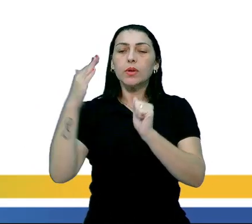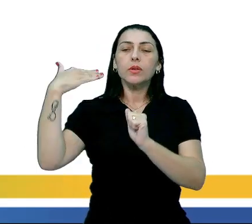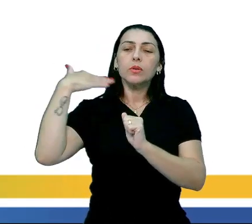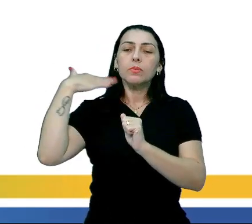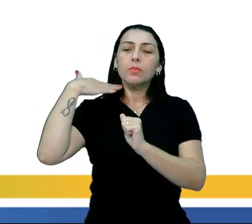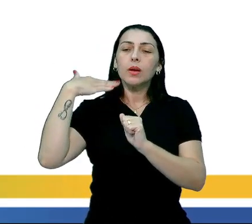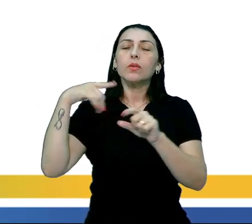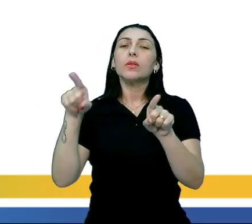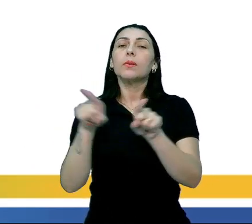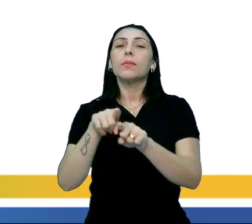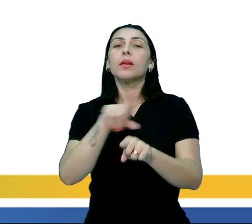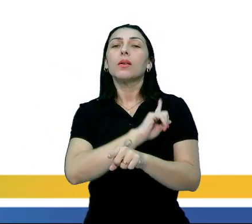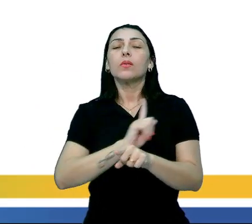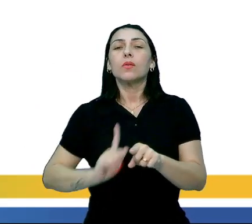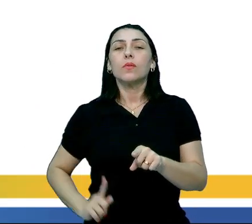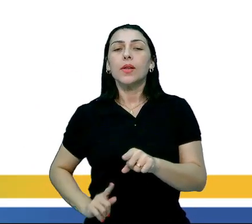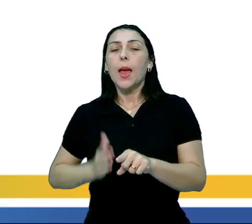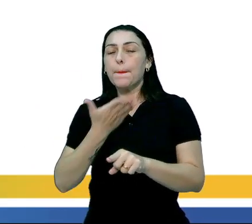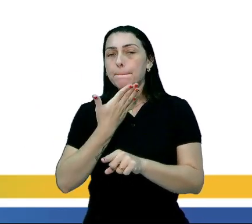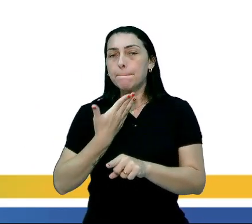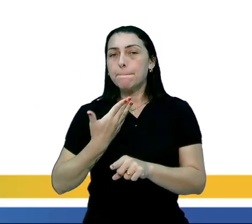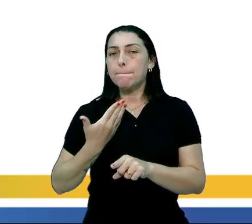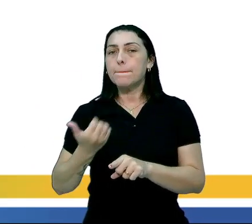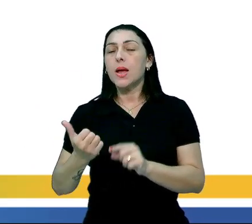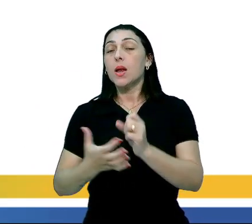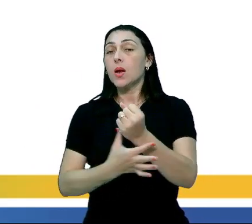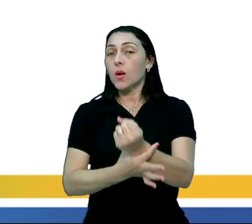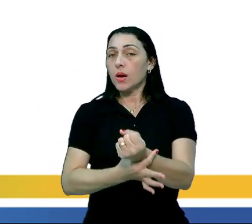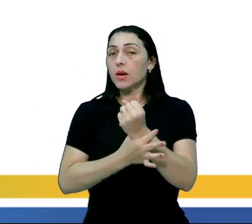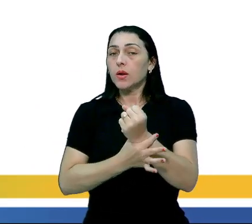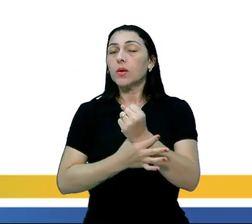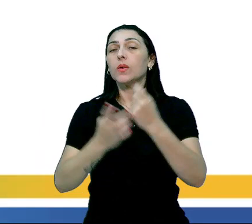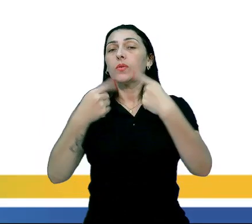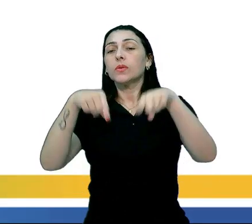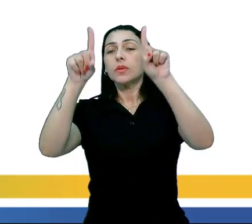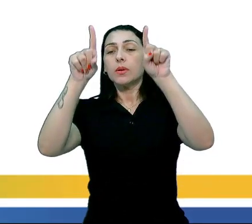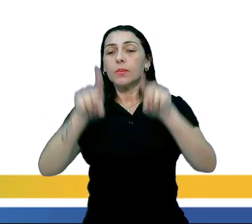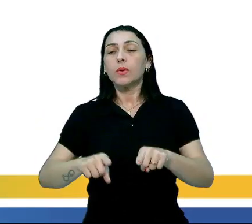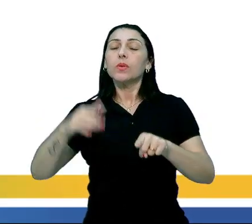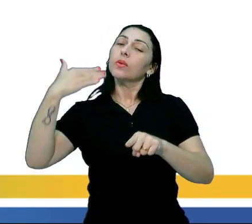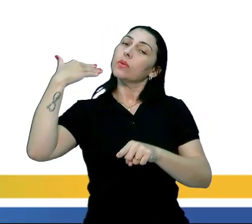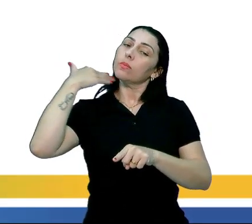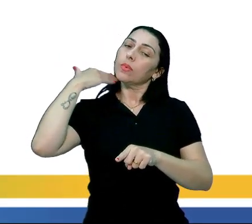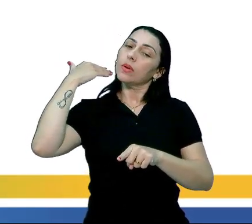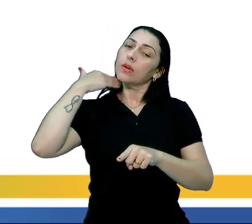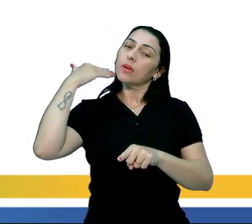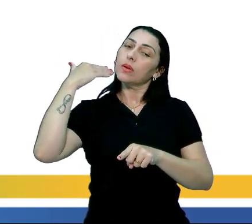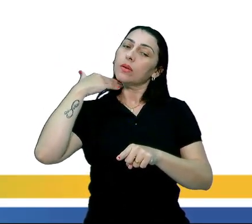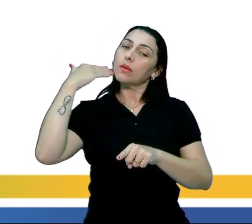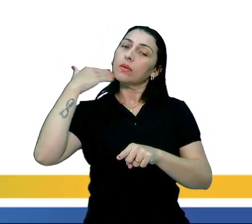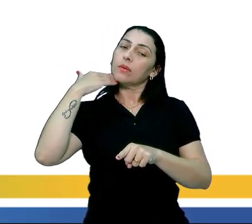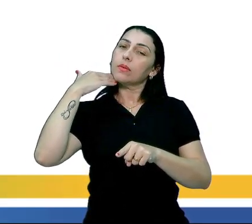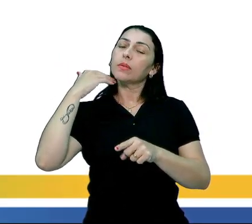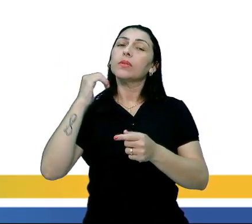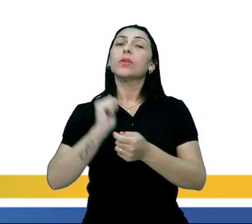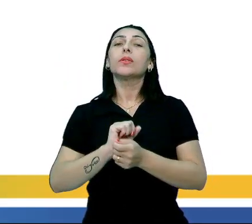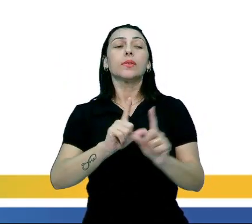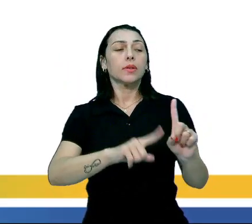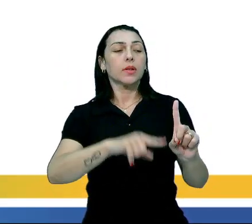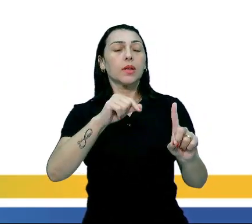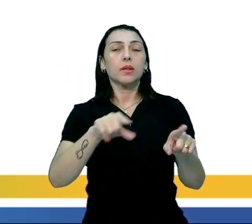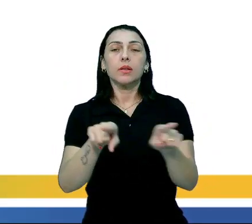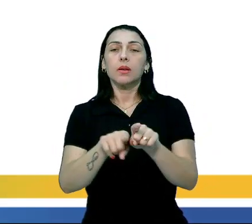bancos e aos governos, a melhora na segurança dos trabalhadores dos bancos e dos